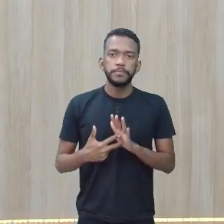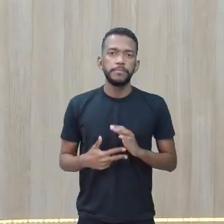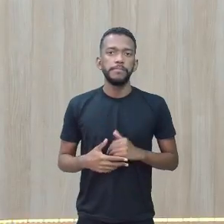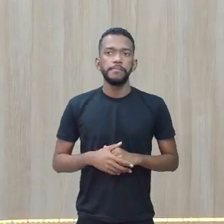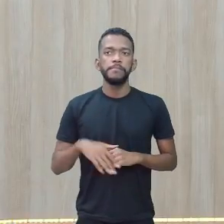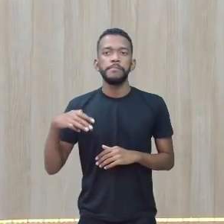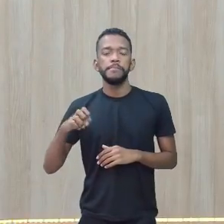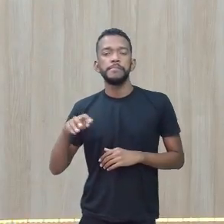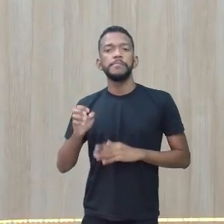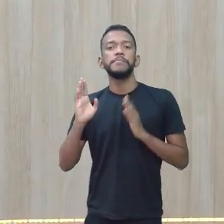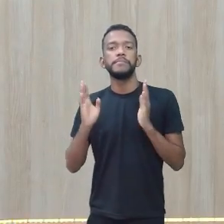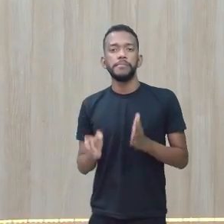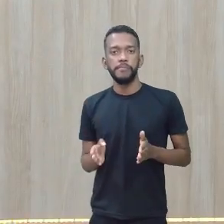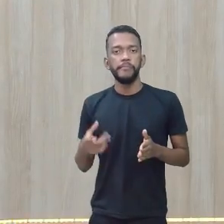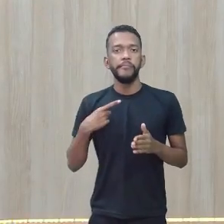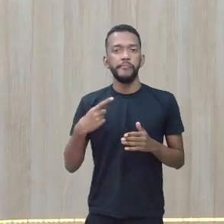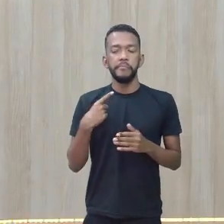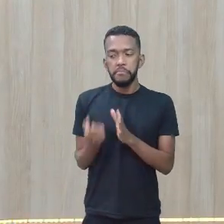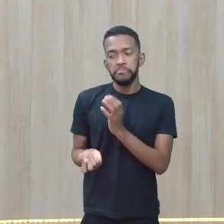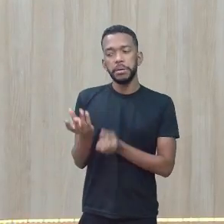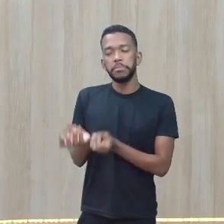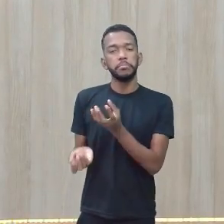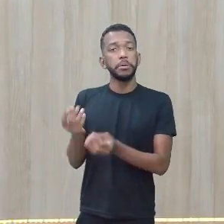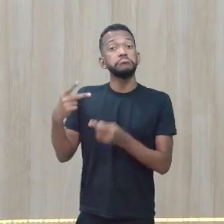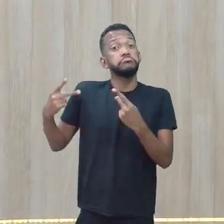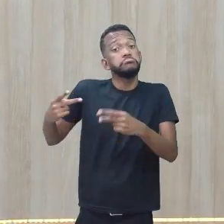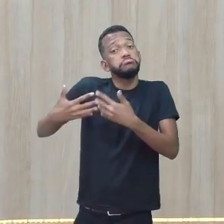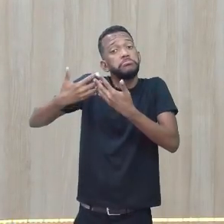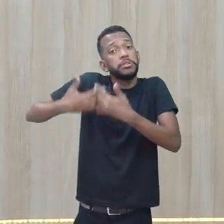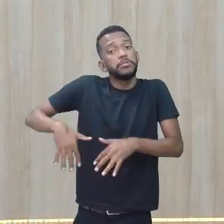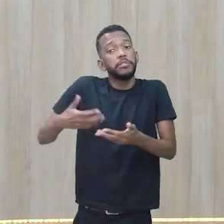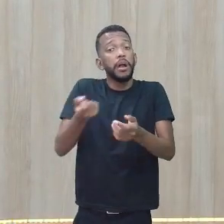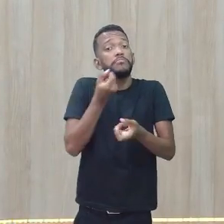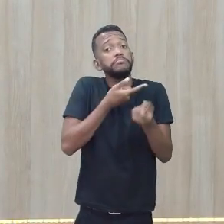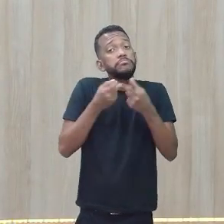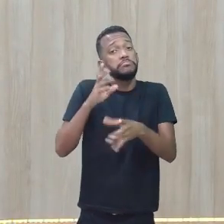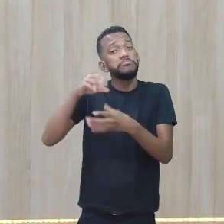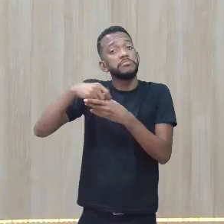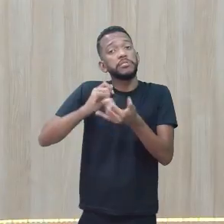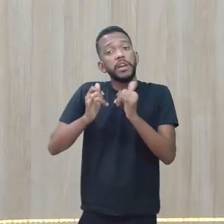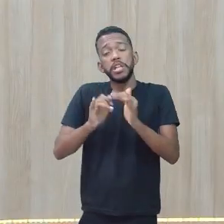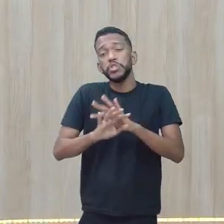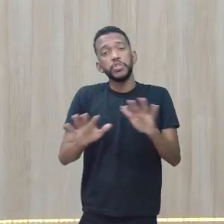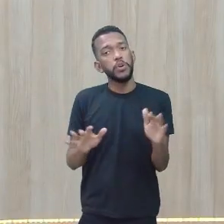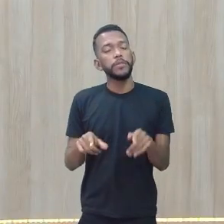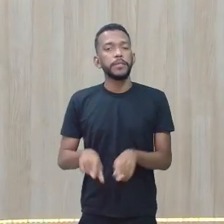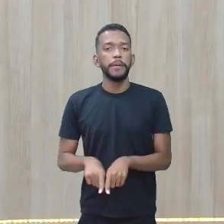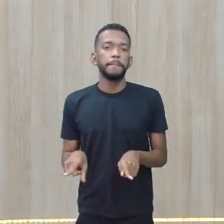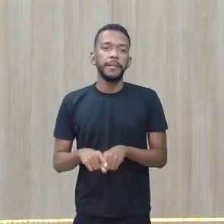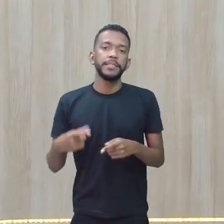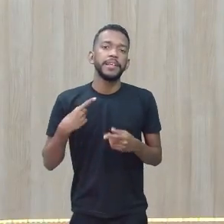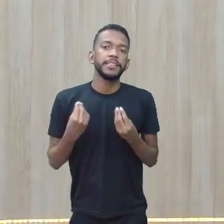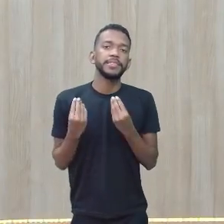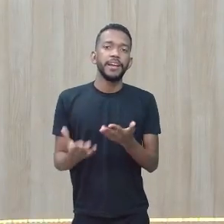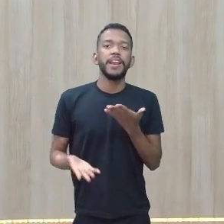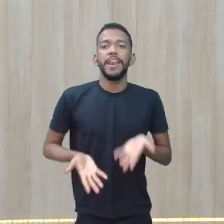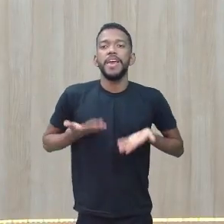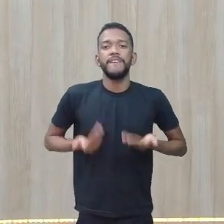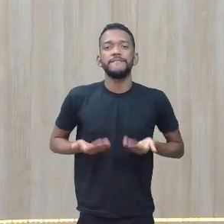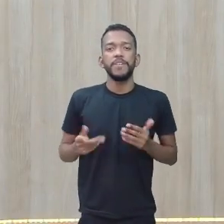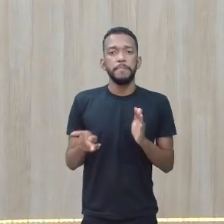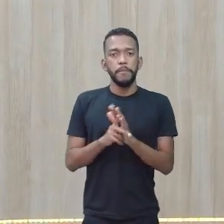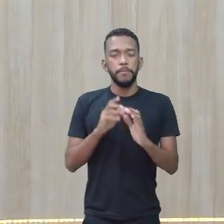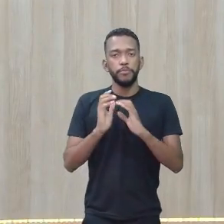eles foram criados de forma despretensiosa, né, por pessoas que queriam fazer graça na internet ou trazer leveza para a